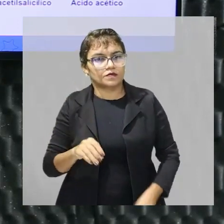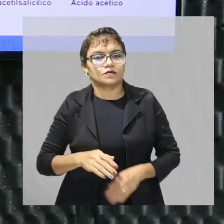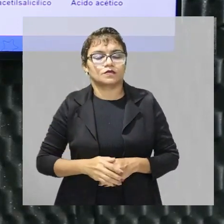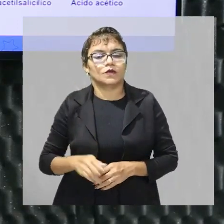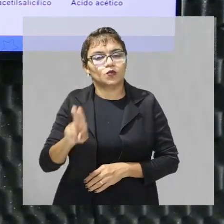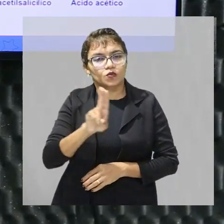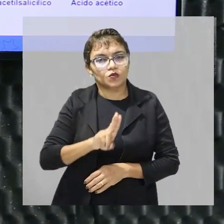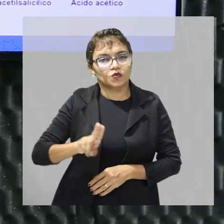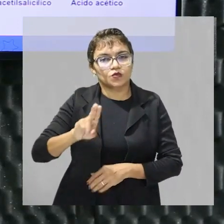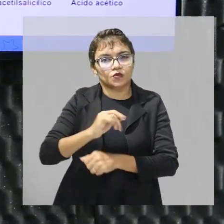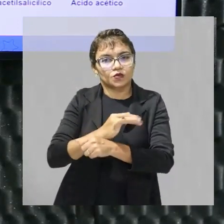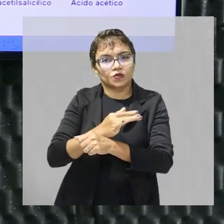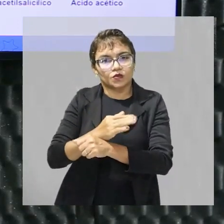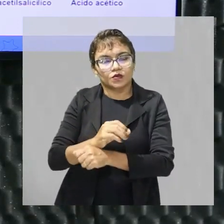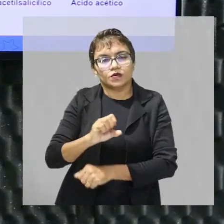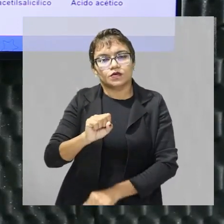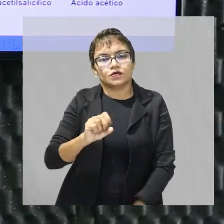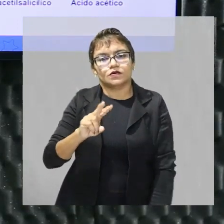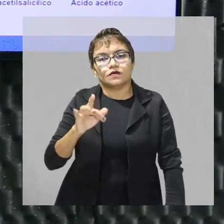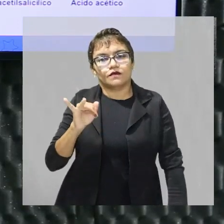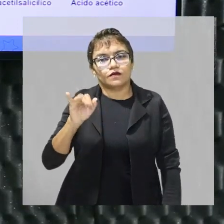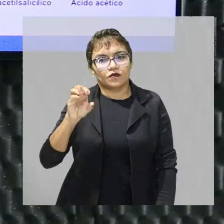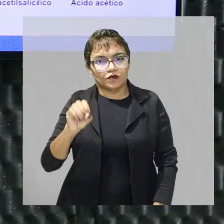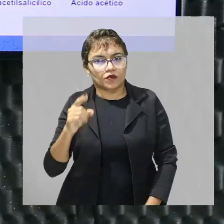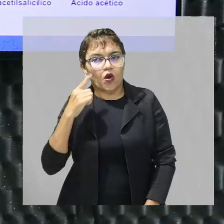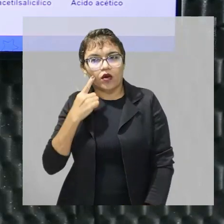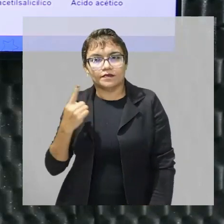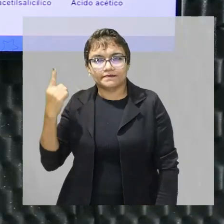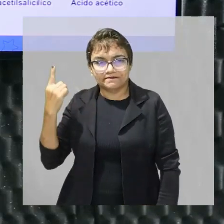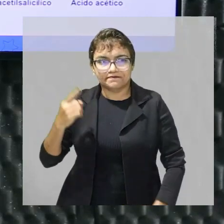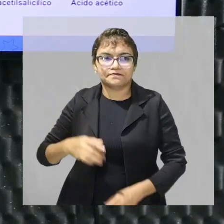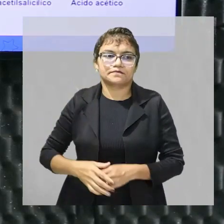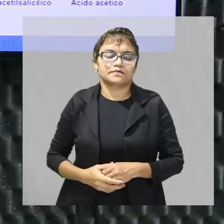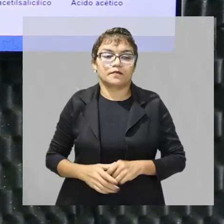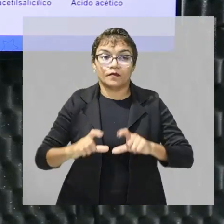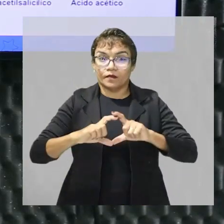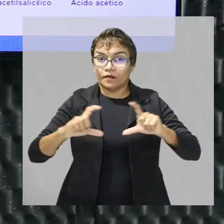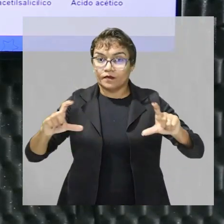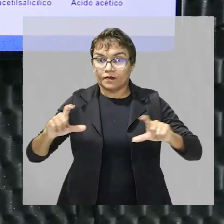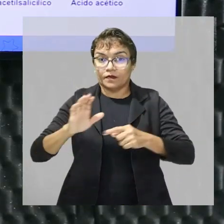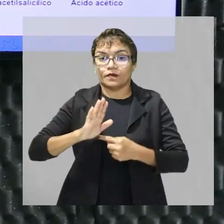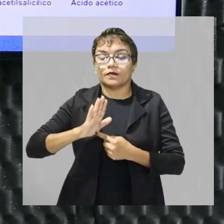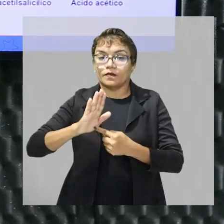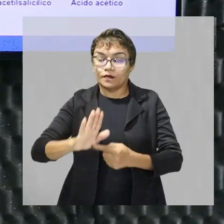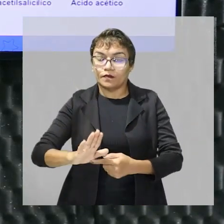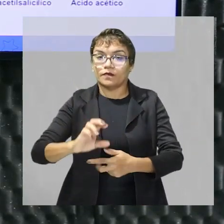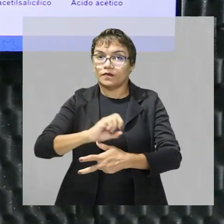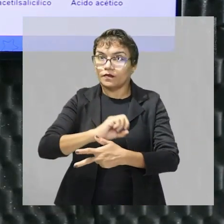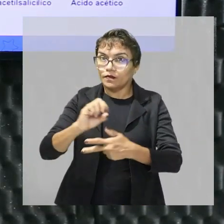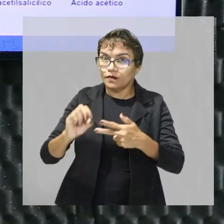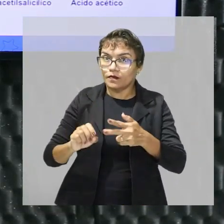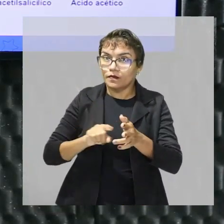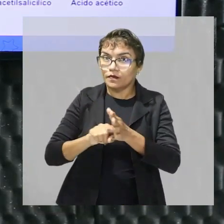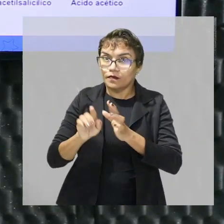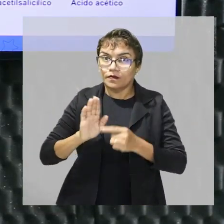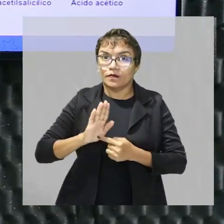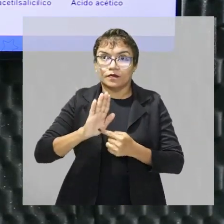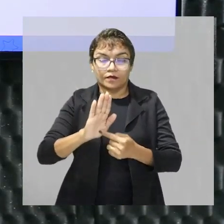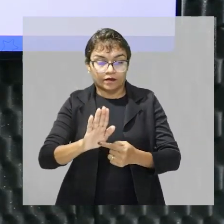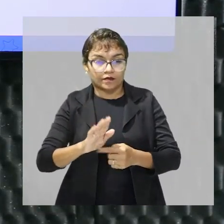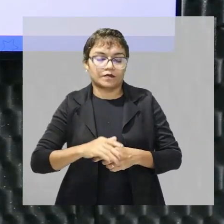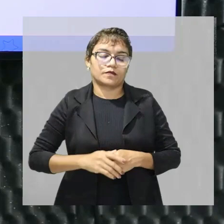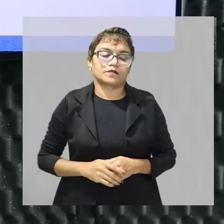como catalisador, conforme a equação química. A questão do Enem já trouxe essa reação.